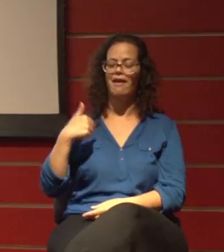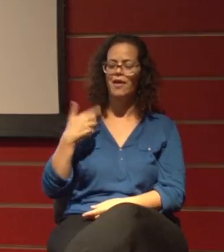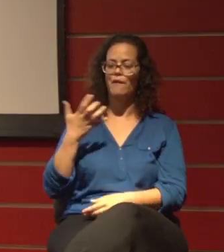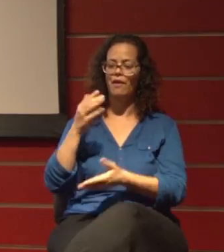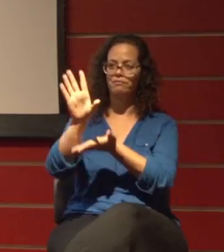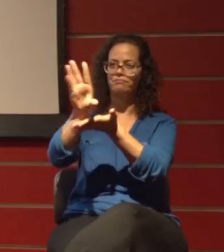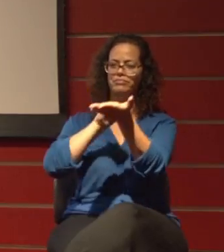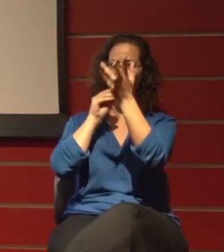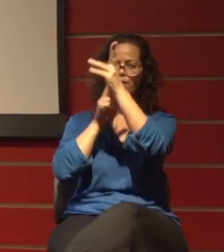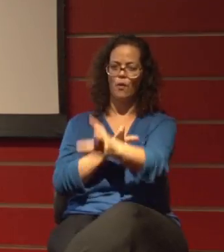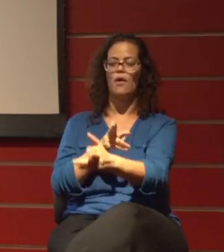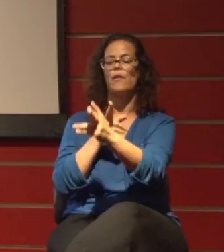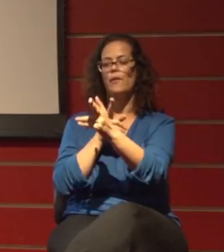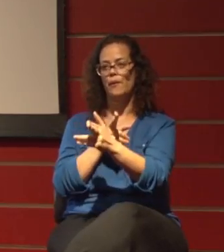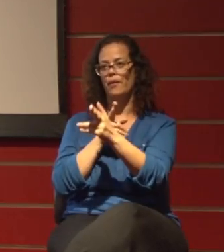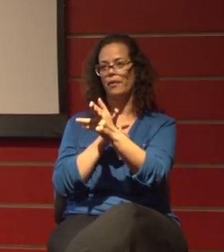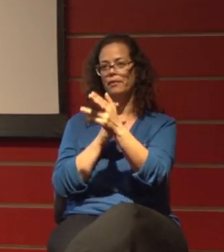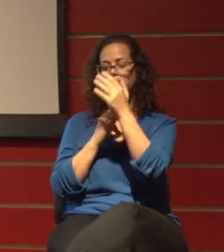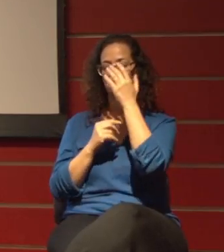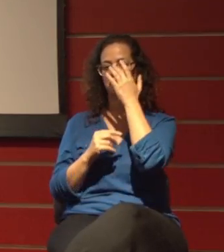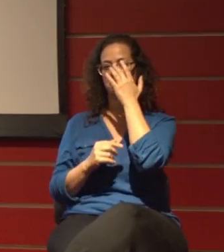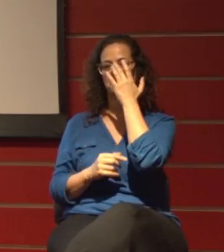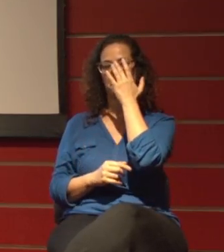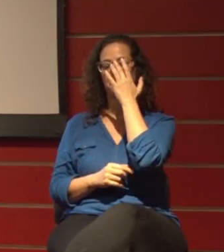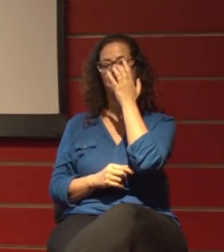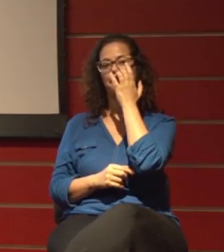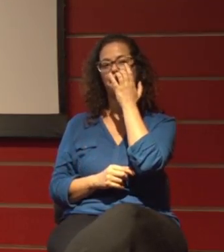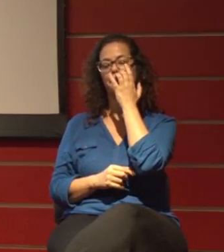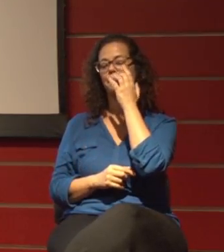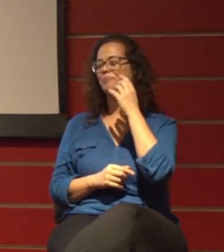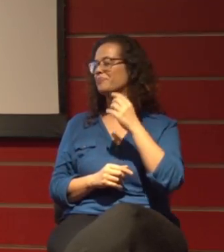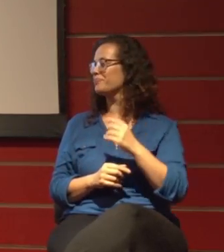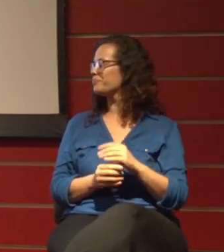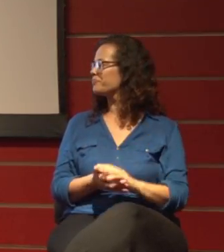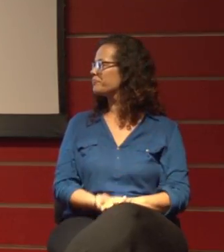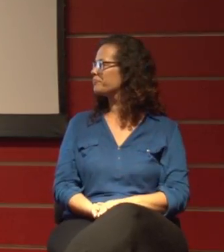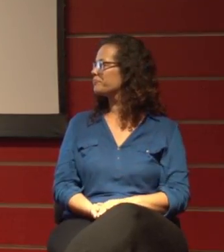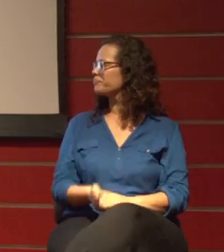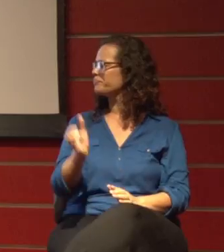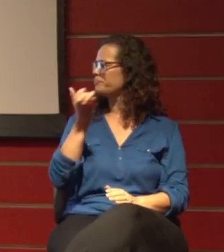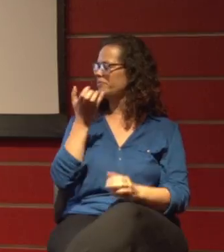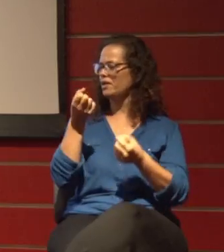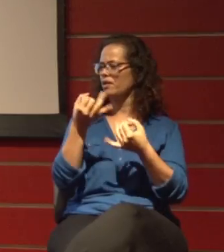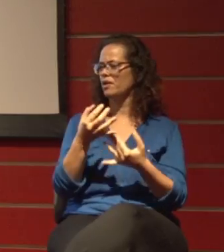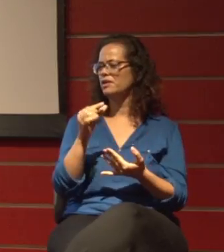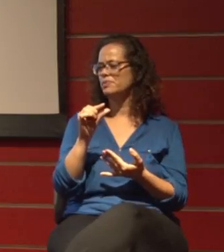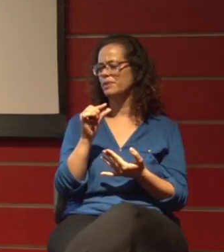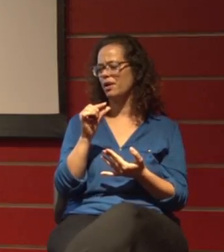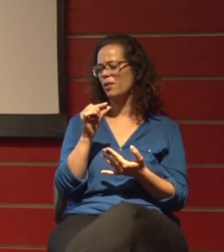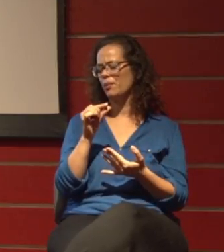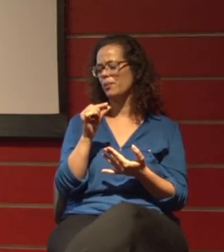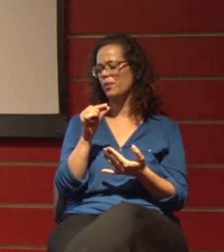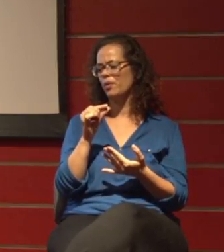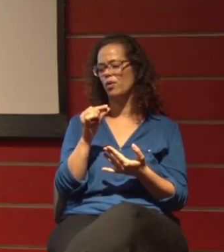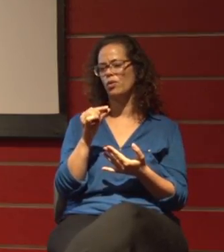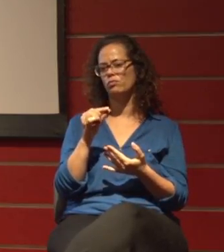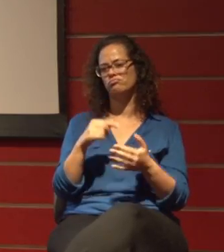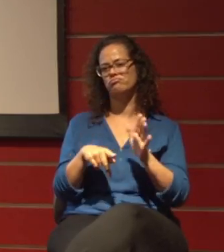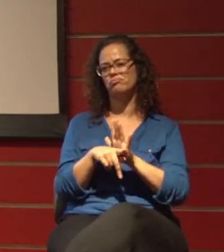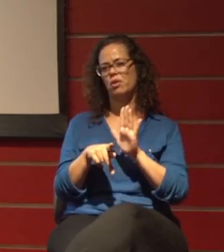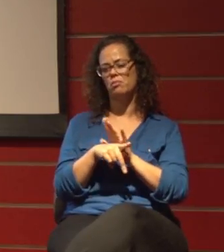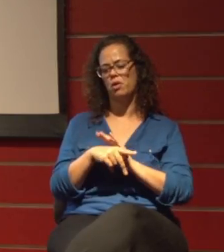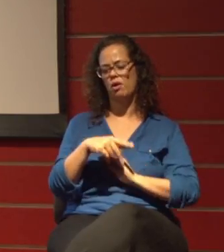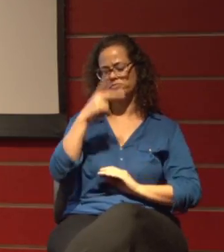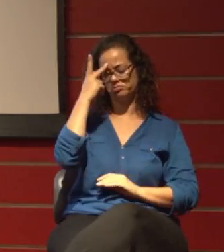né aquela coisa assim e eh eu ia falar um pouco até dessa dessa dessa questão da Autonomia